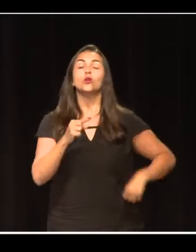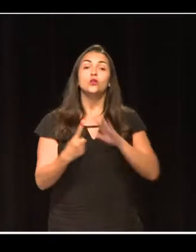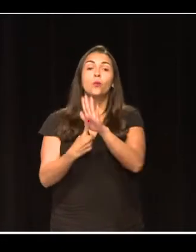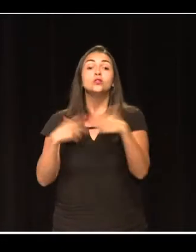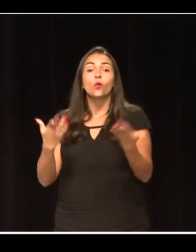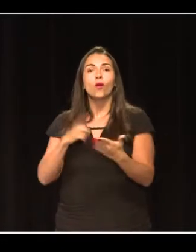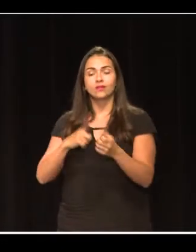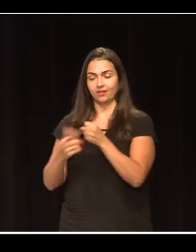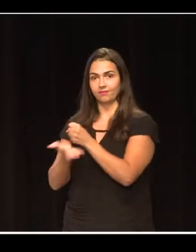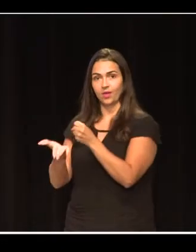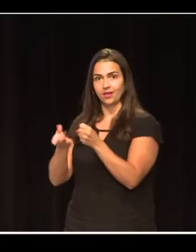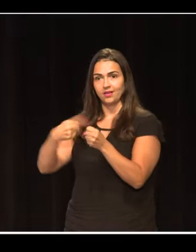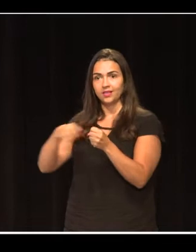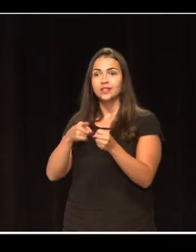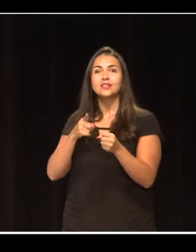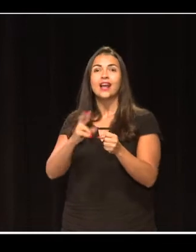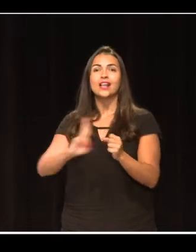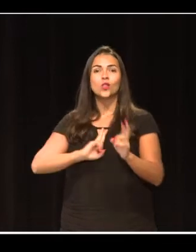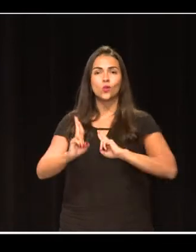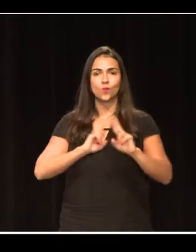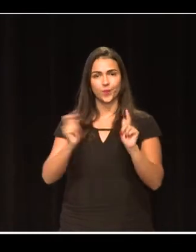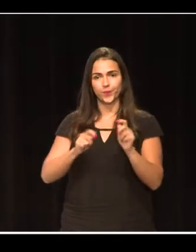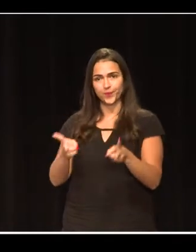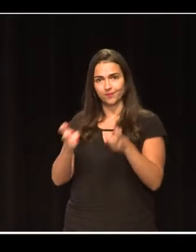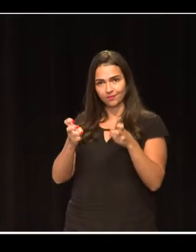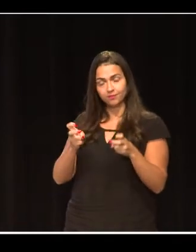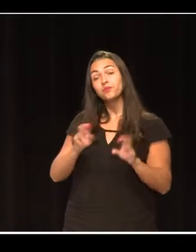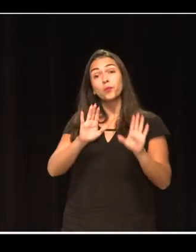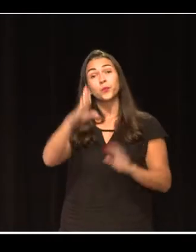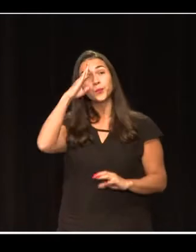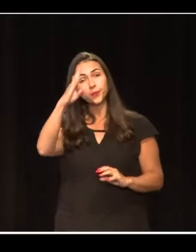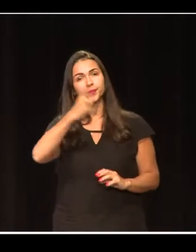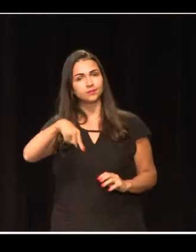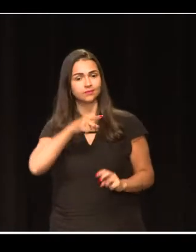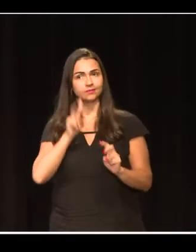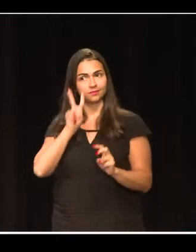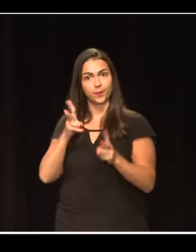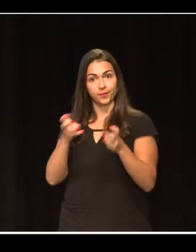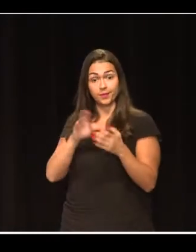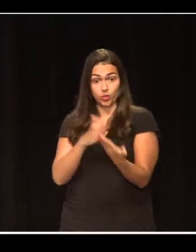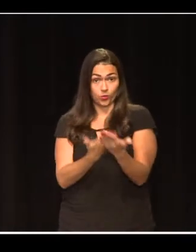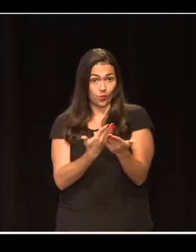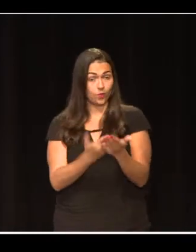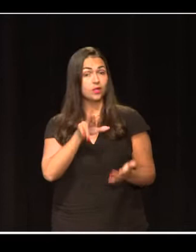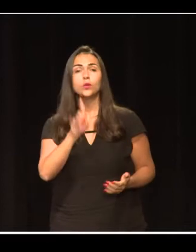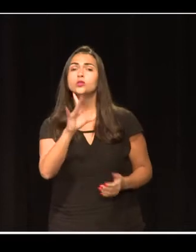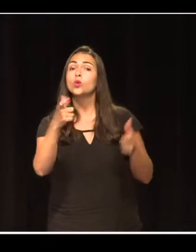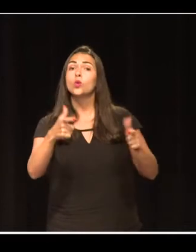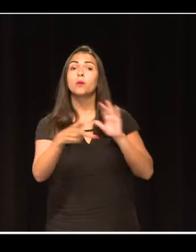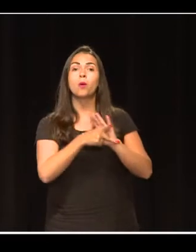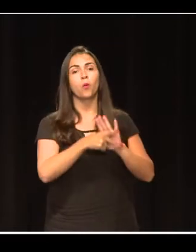gente persegue. Mas, assim, o principal para a gente entende que a escola não é lugar somente de